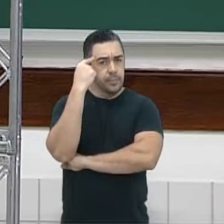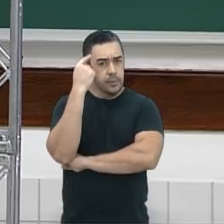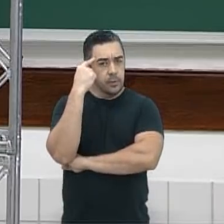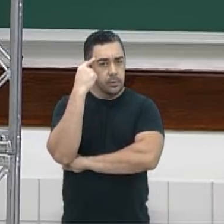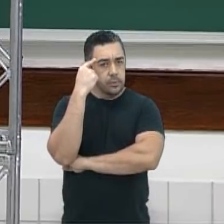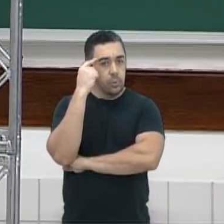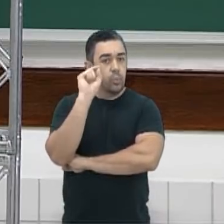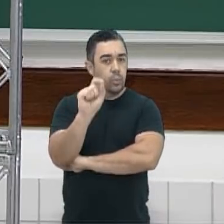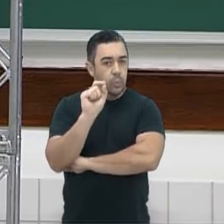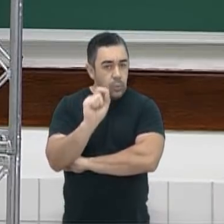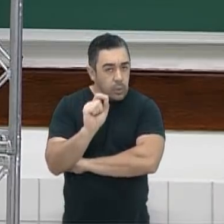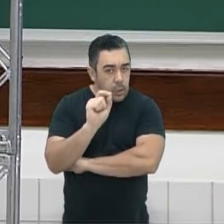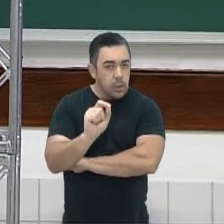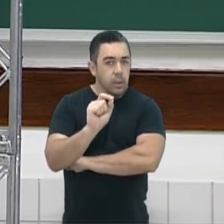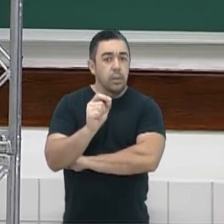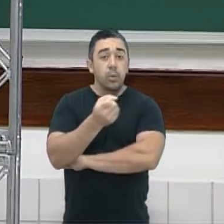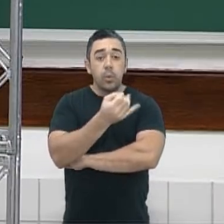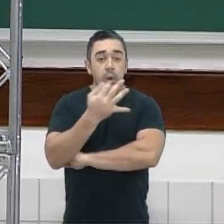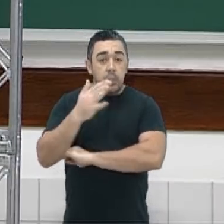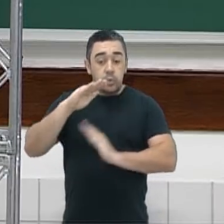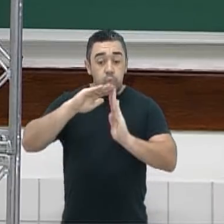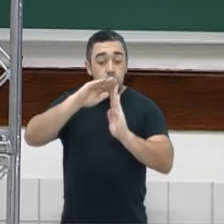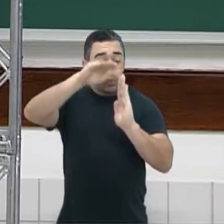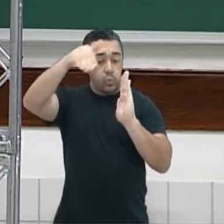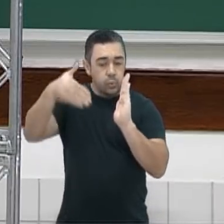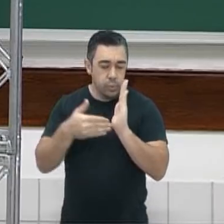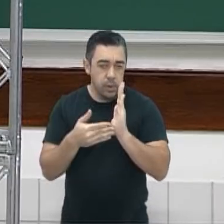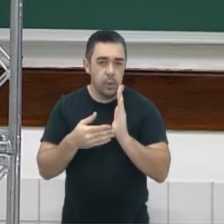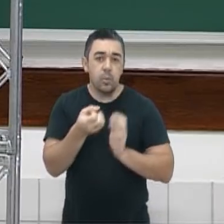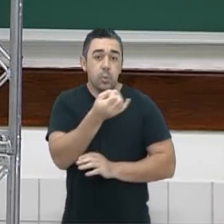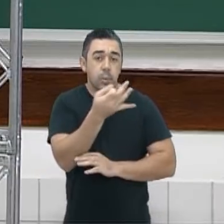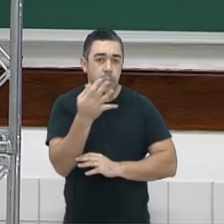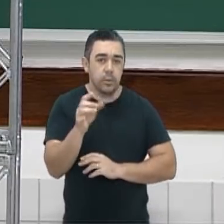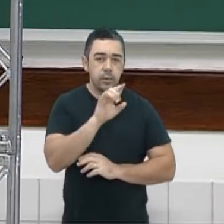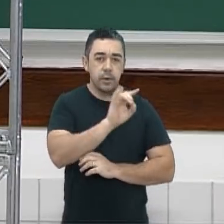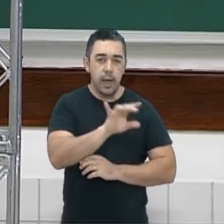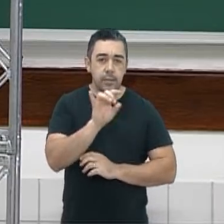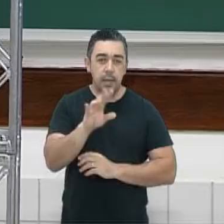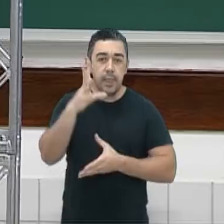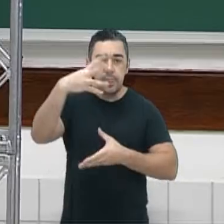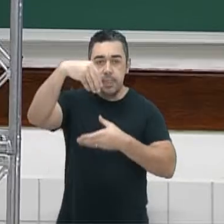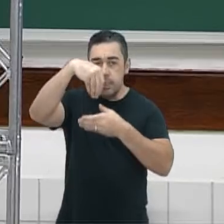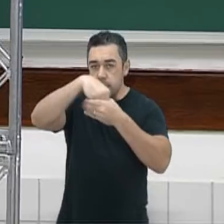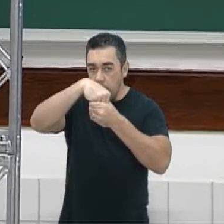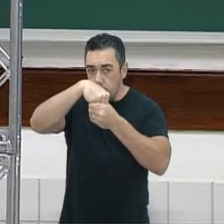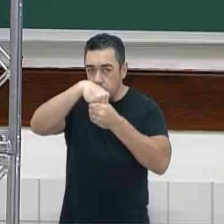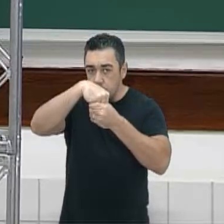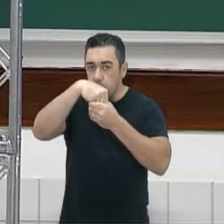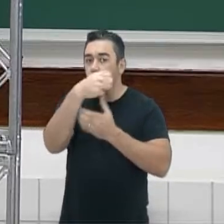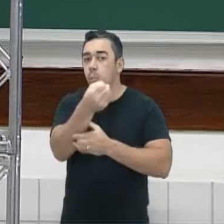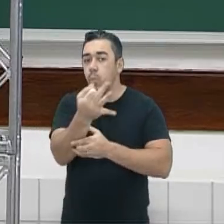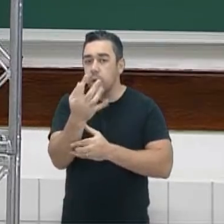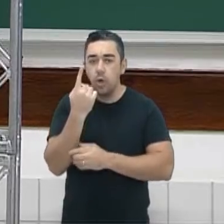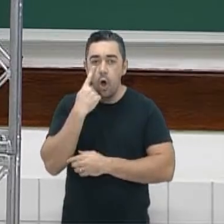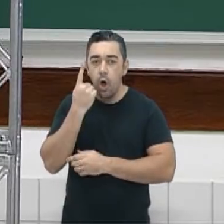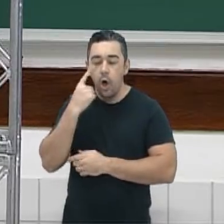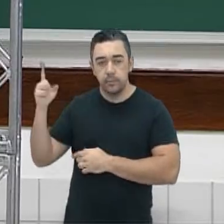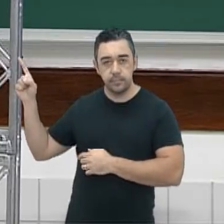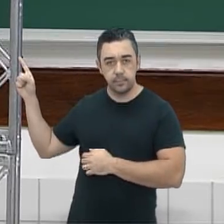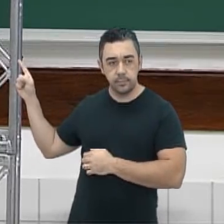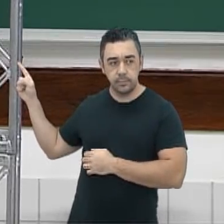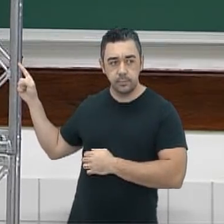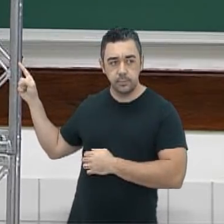primeiro preciso entender quantas unidades cabem dentro daquele quadrado. Então vamos olhar aqui,